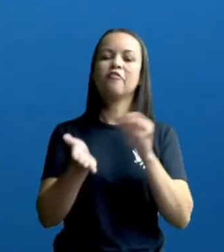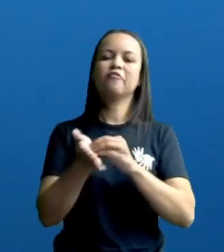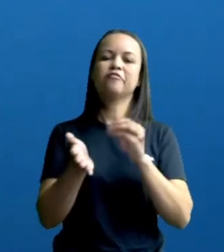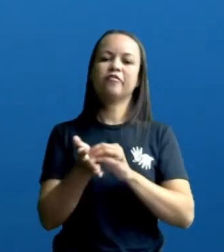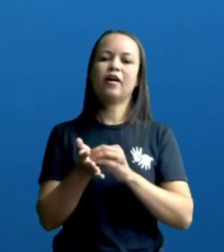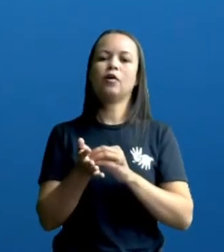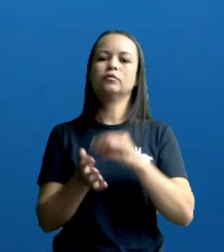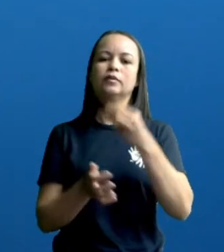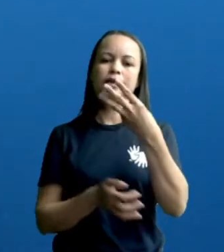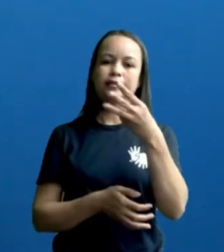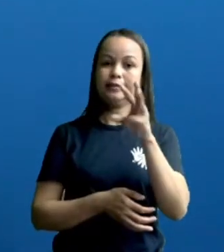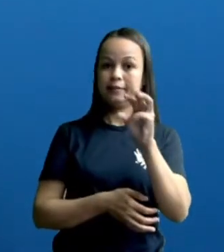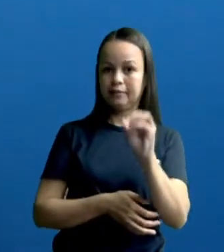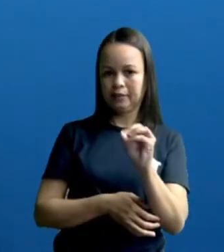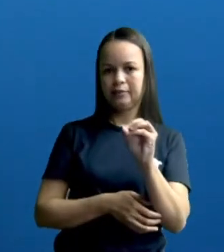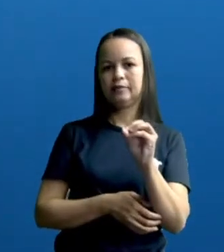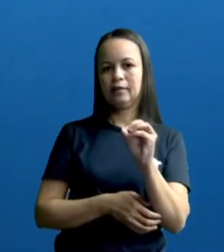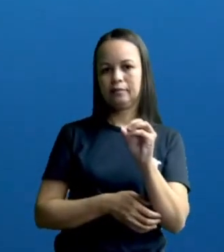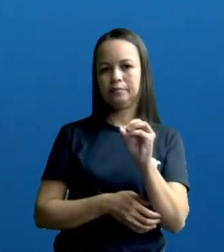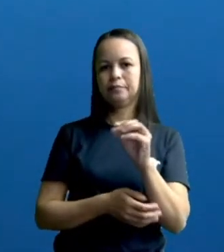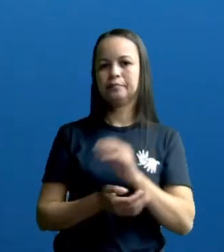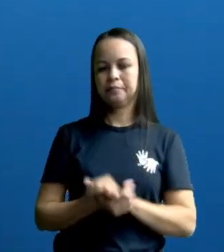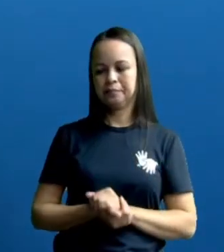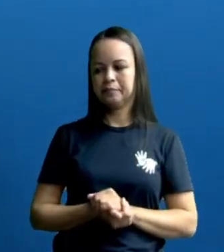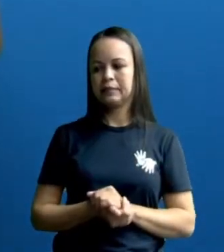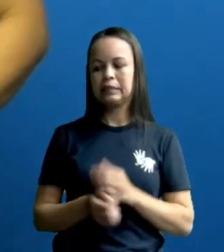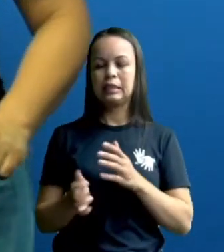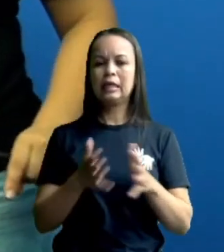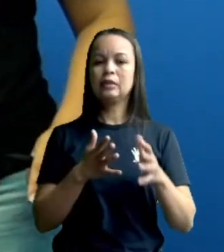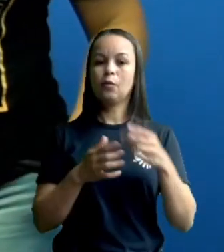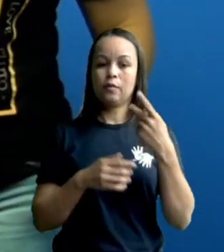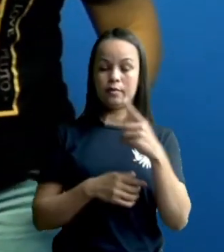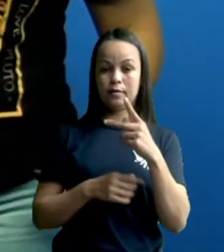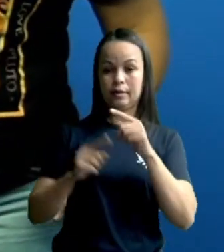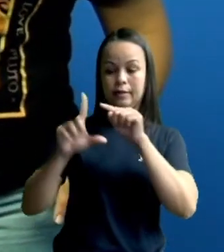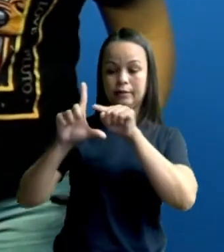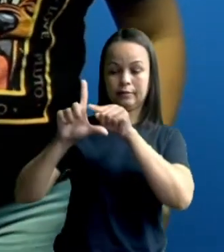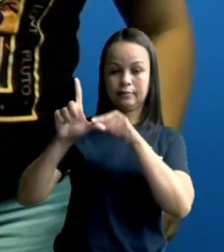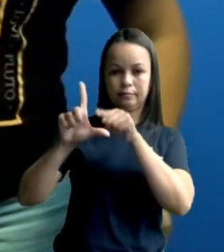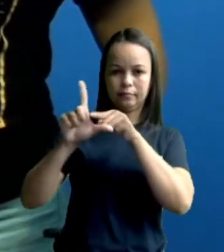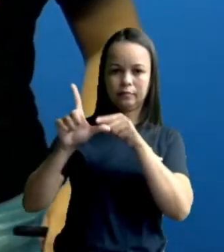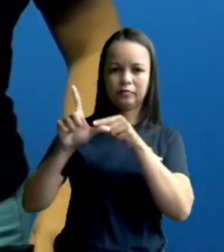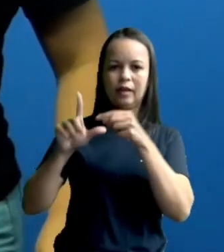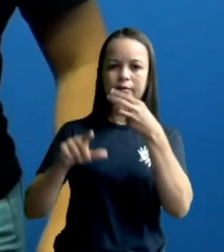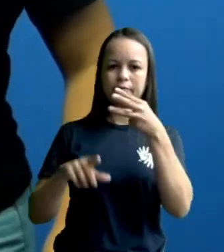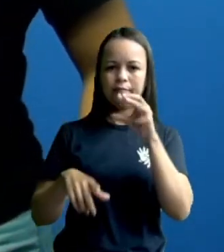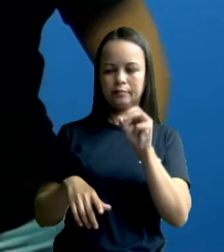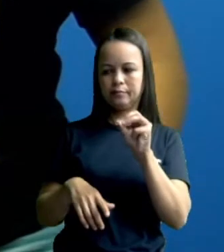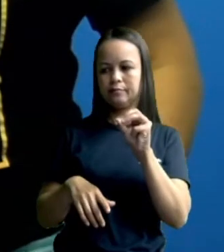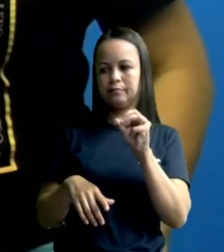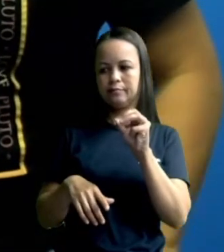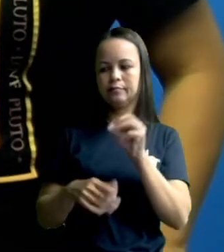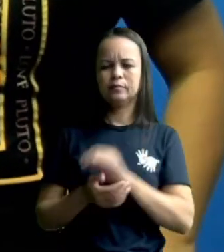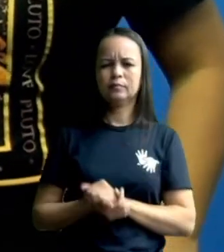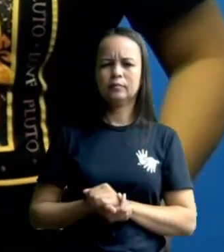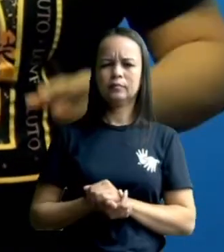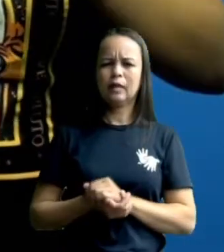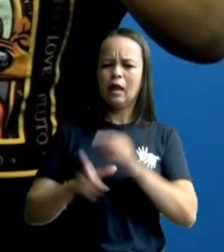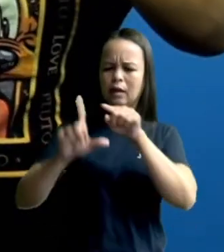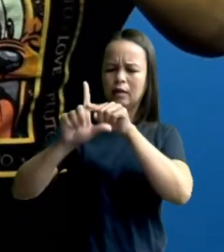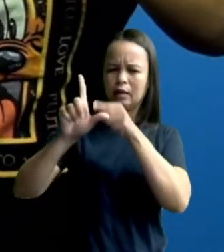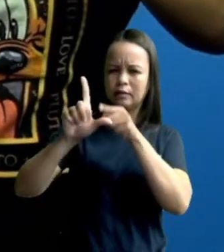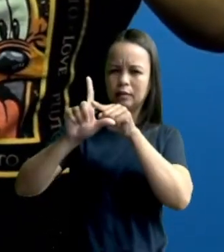faltando 30. Então, esse ângulo vale 30. Agora me digam, esse